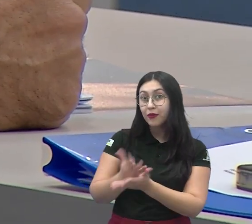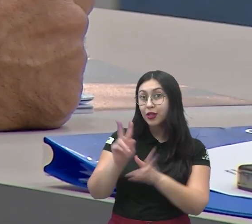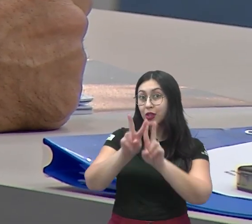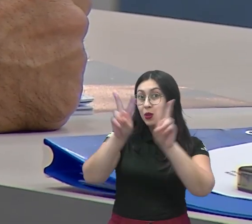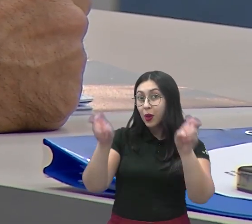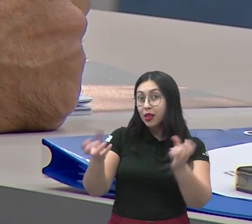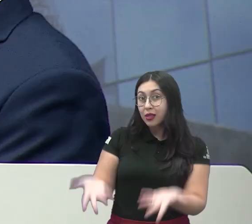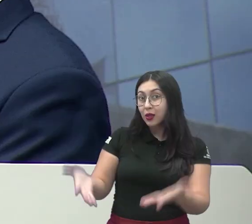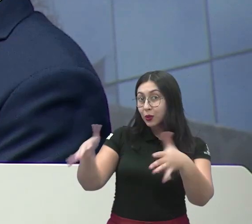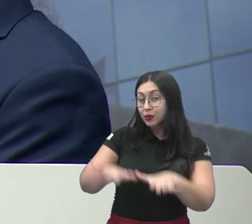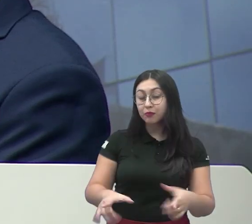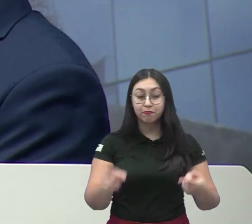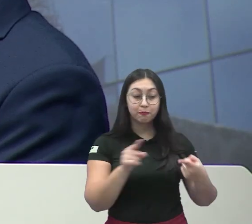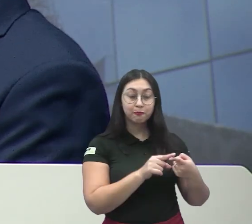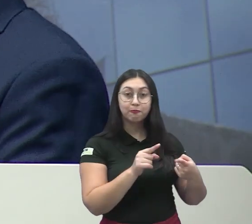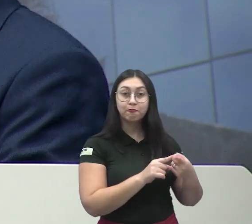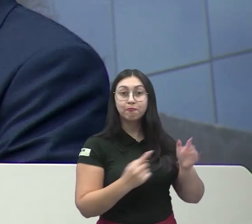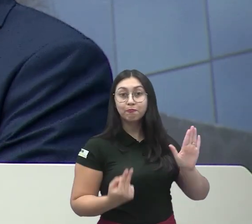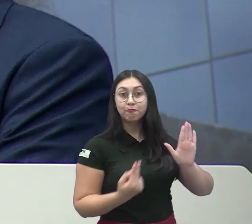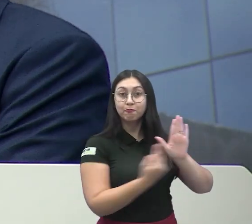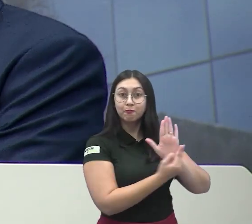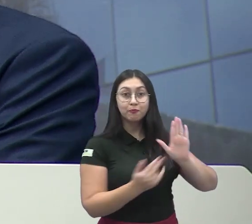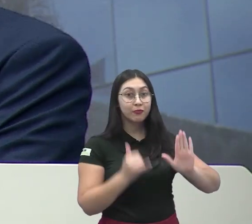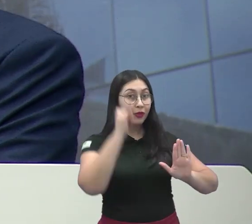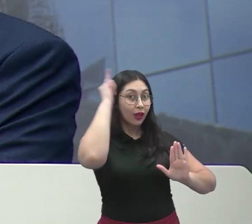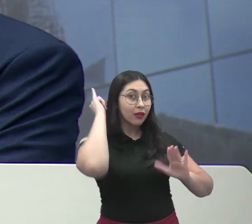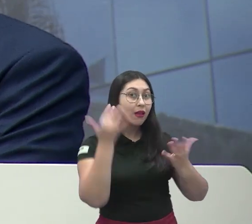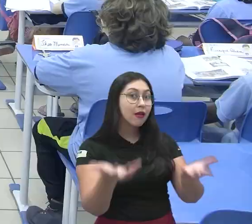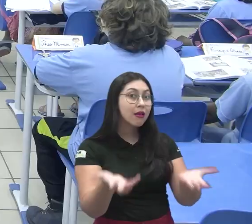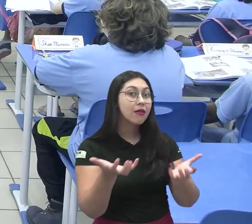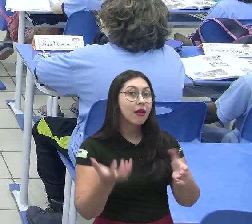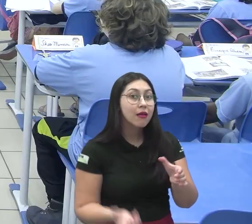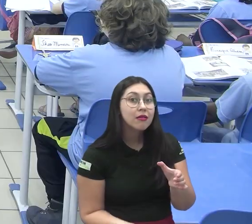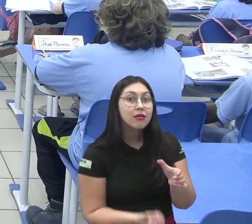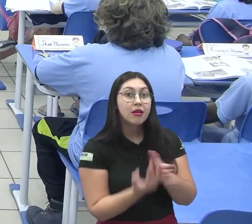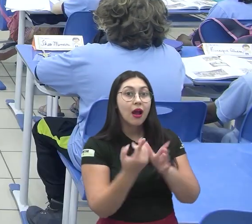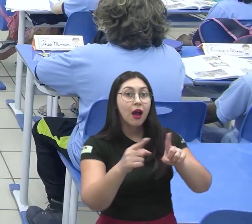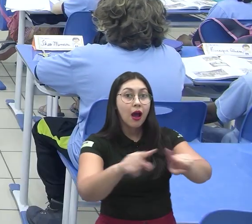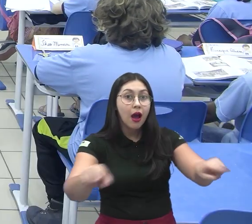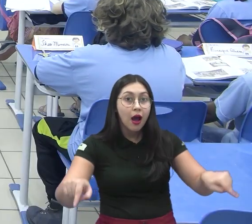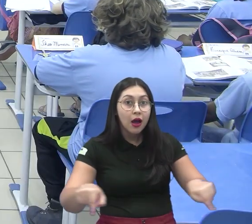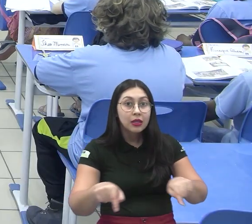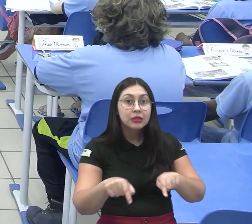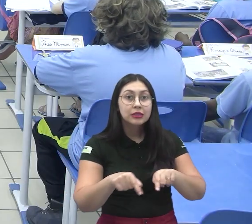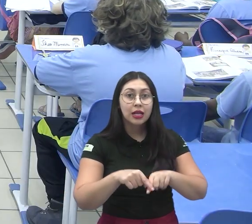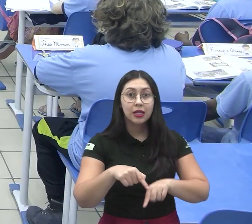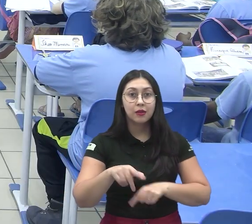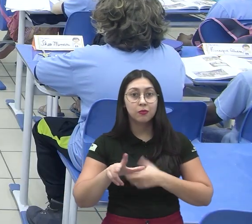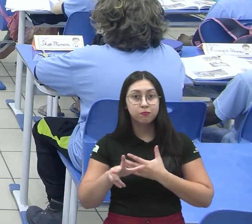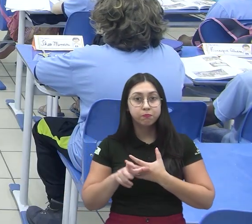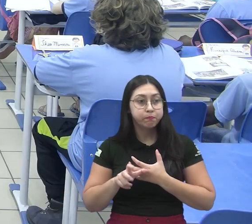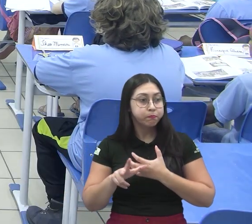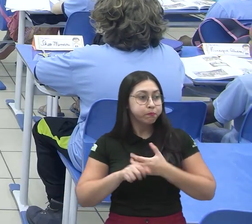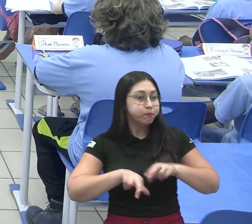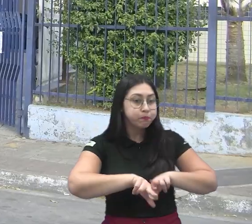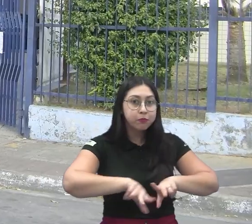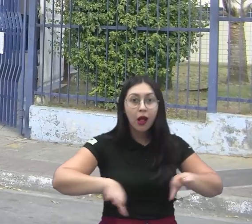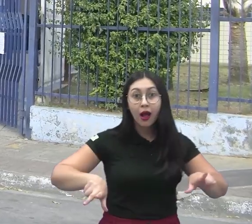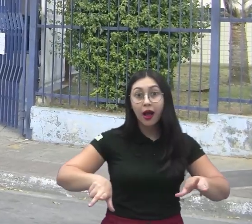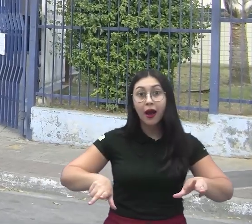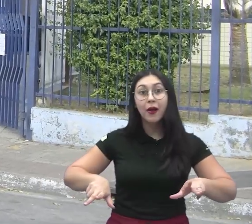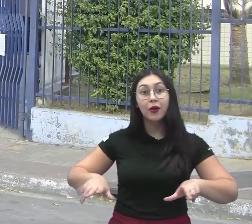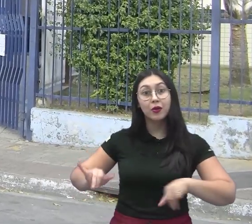a inclusão. O primeiro, de autoria do vereador Sidney Campos, pretende instituir salas multissensoriais